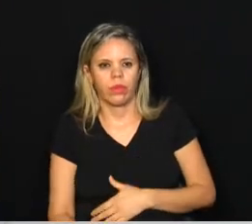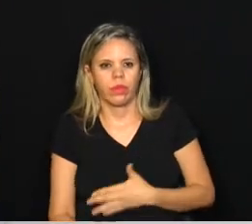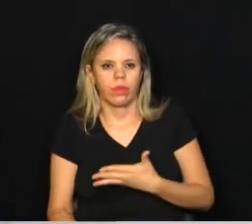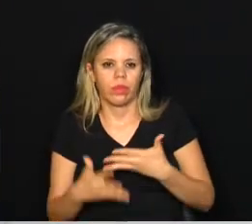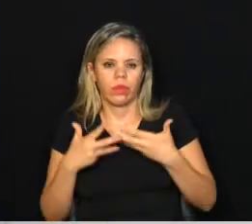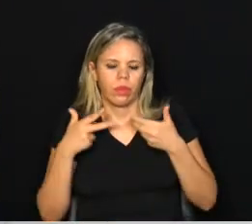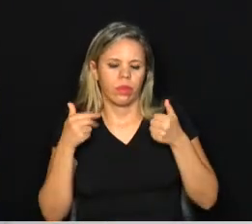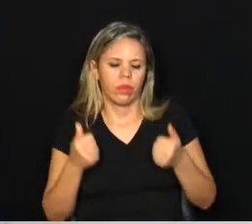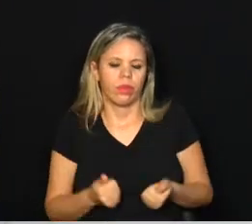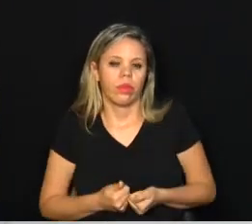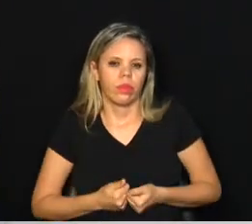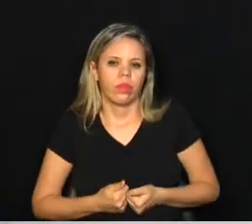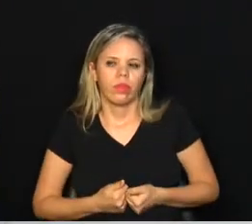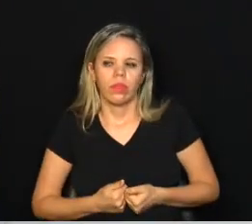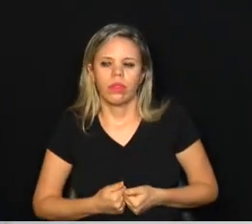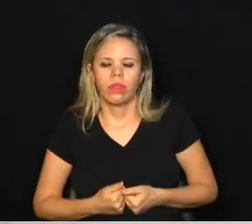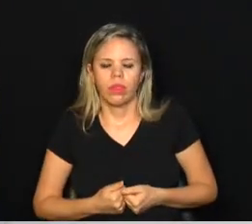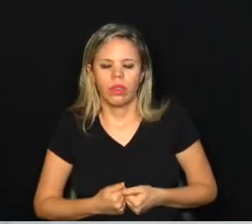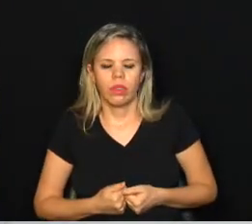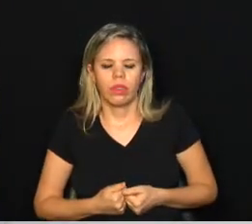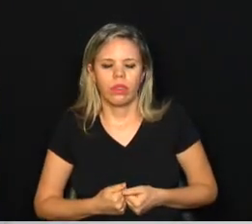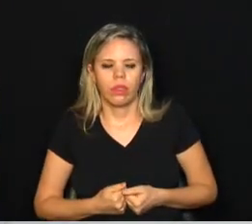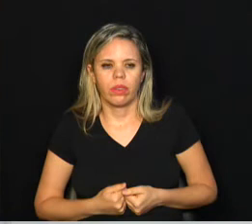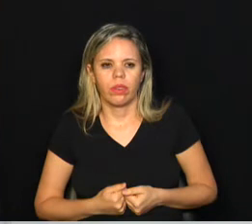Melhorias aí